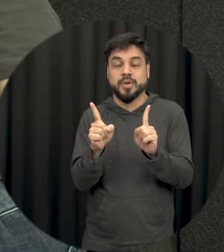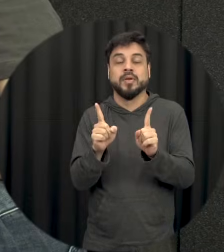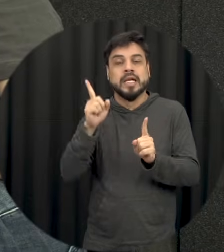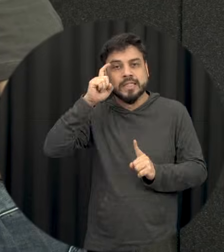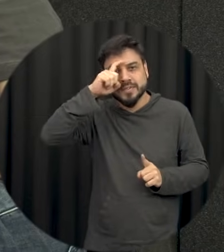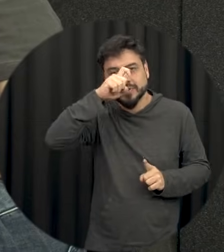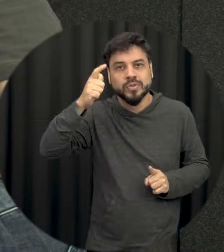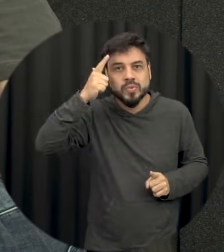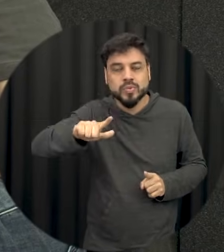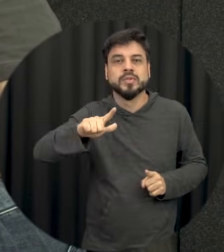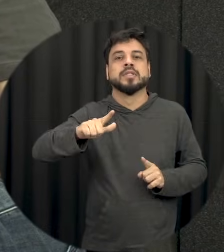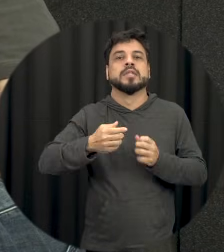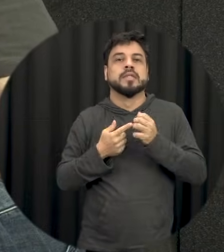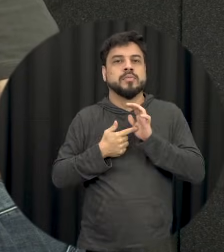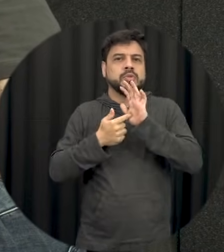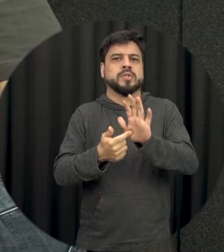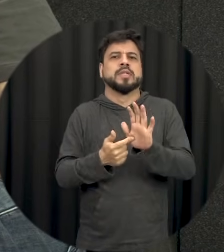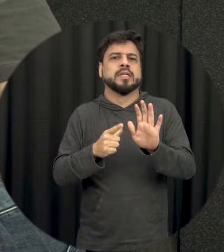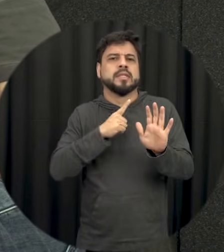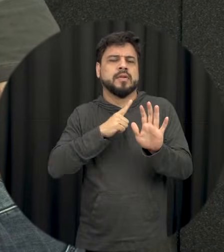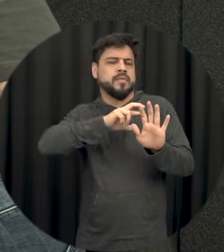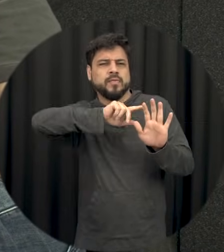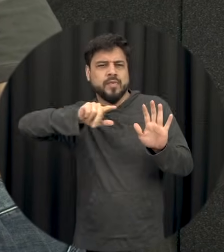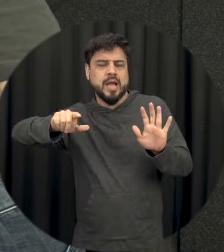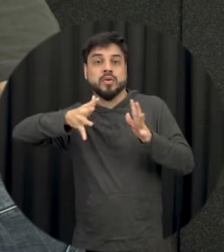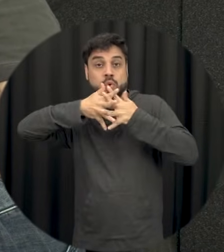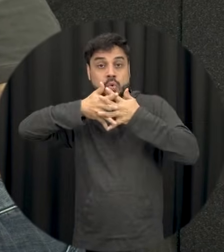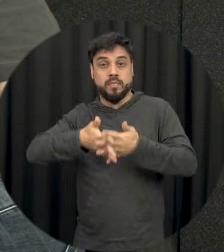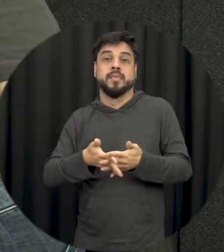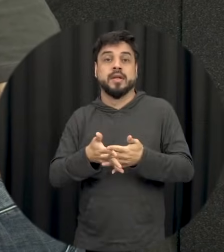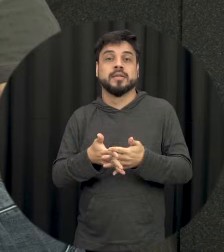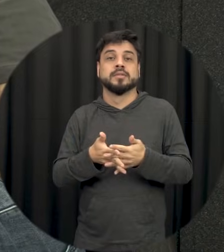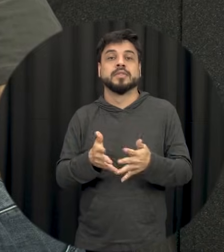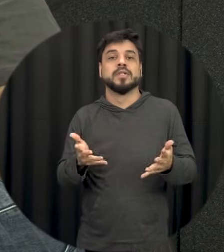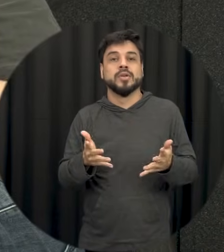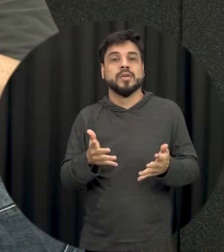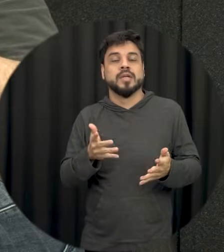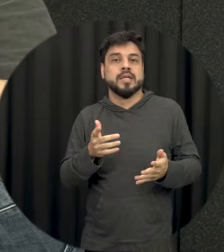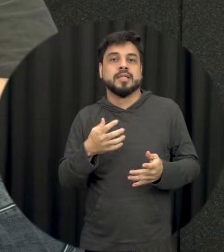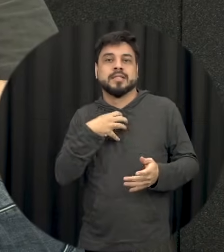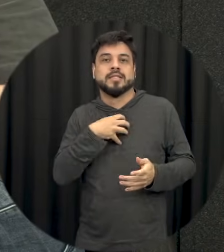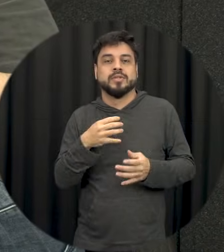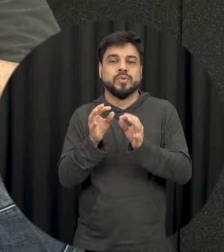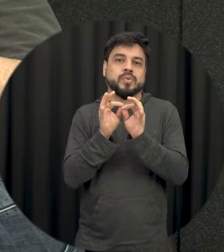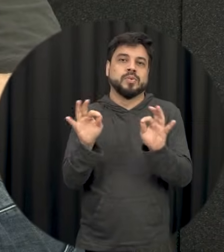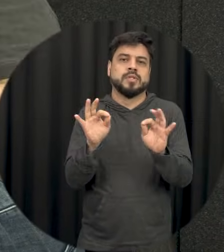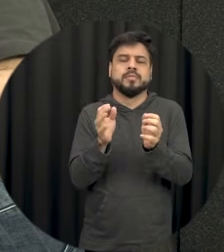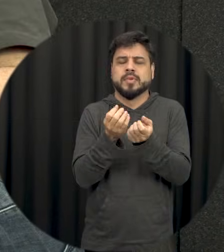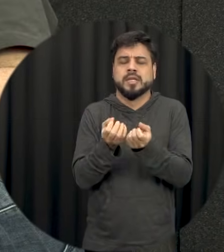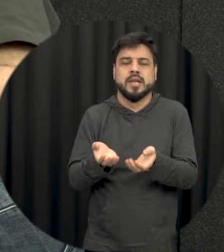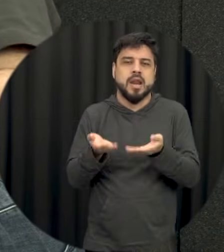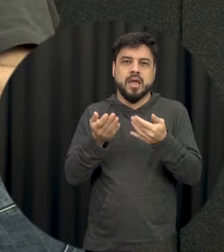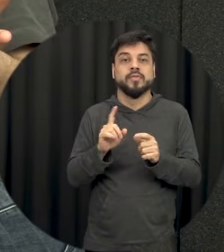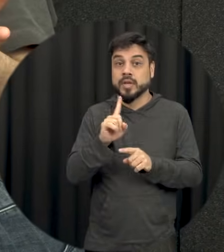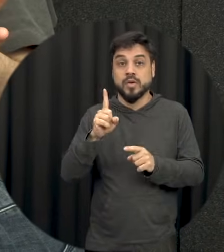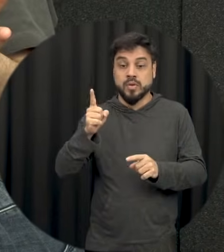tantos elementos, de tantas complexidades de forma leve. Você tem que mergulhar naquilo e ler